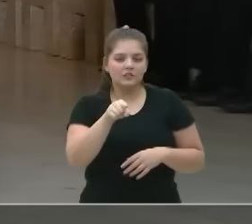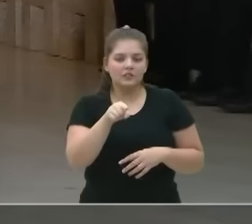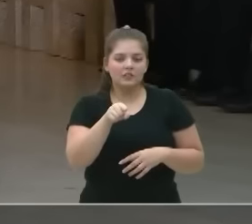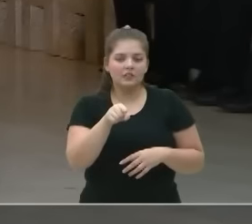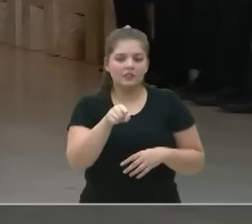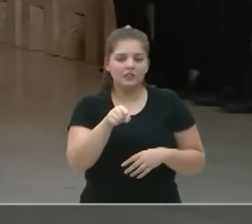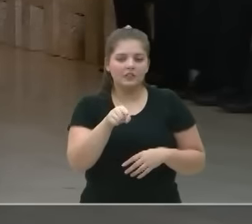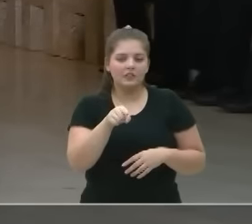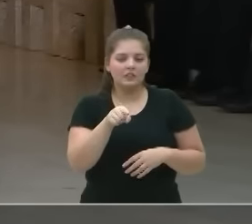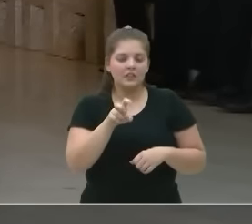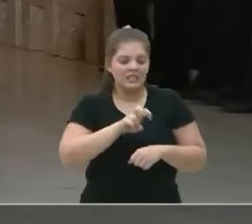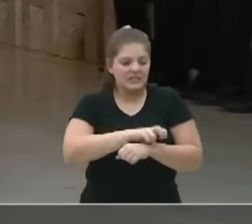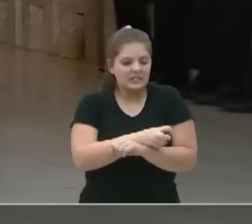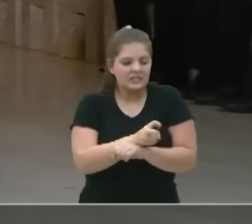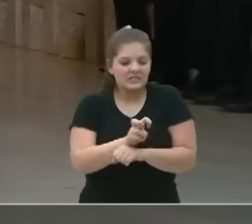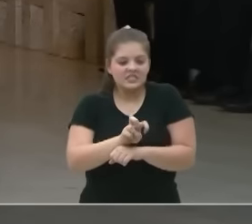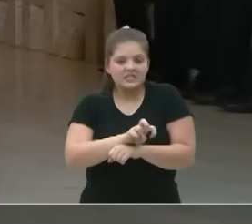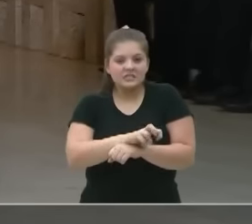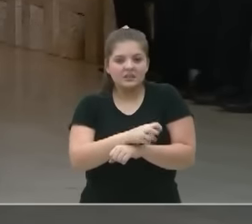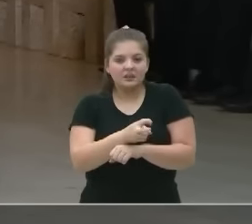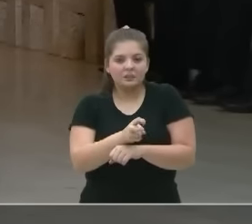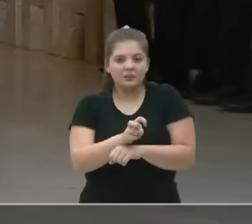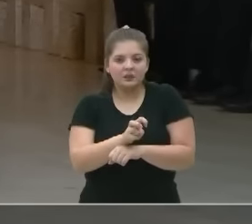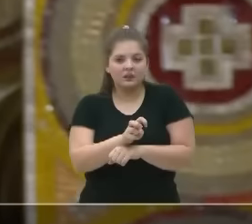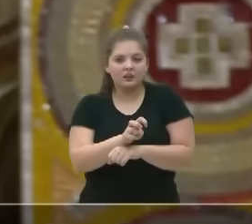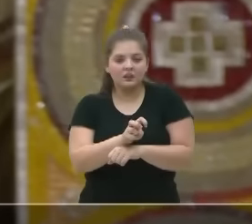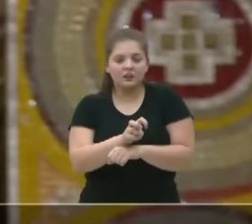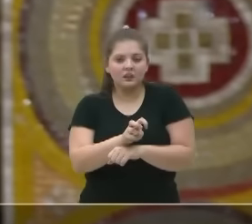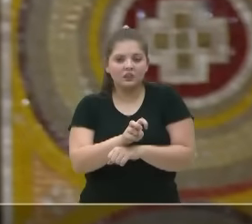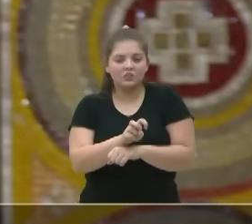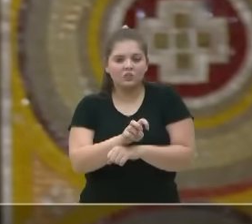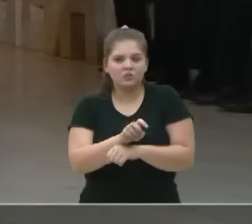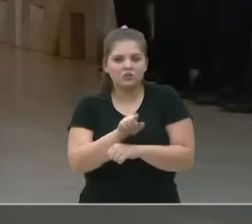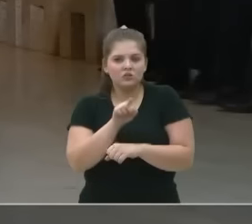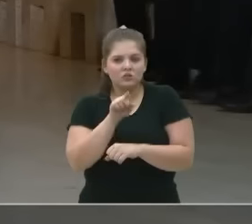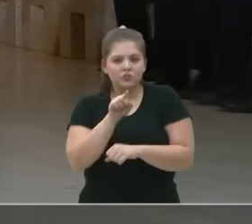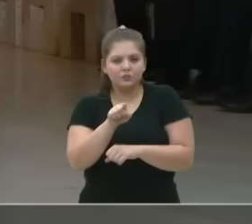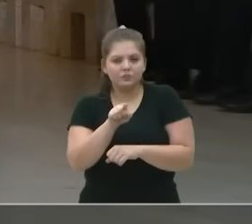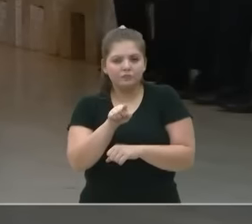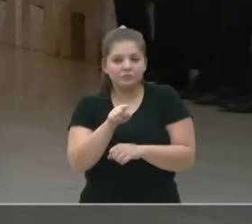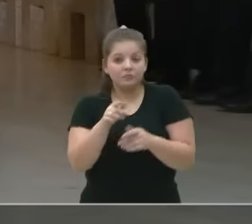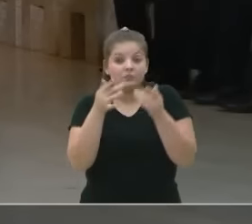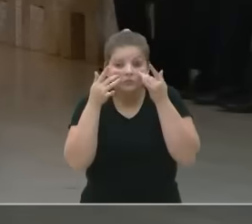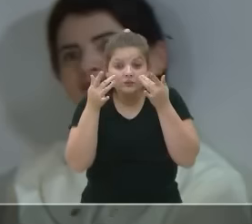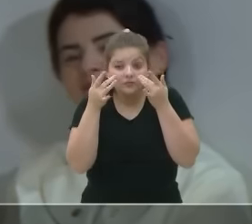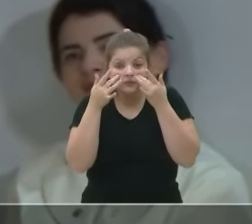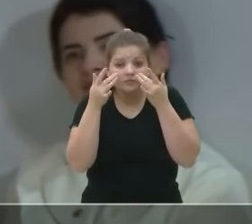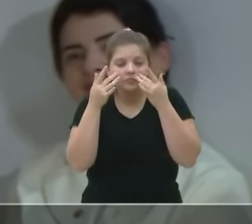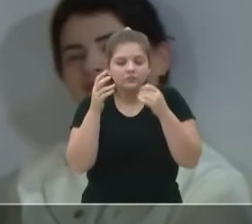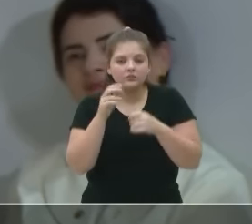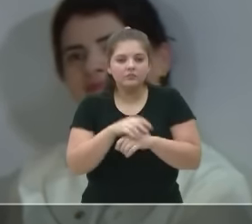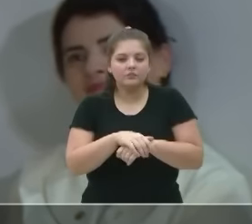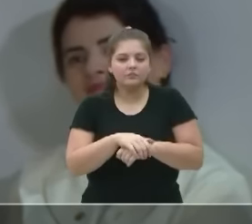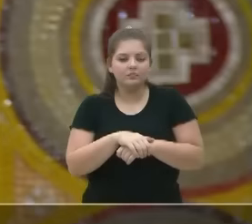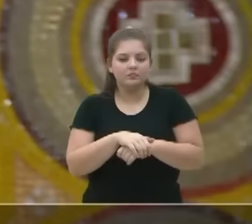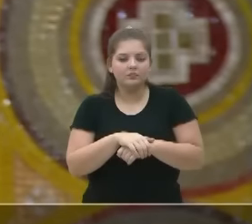em serpente, não vai te faltar. Está escutando? Escutando, infeliz?